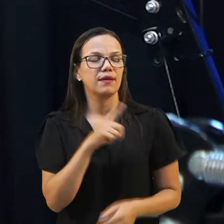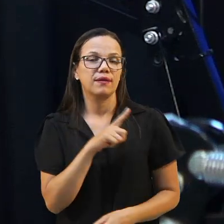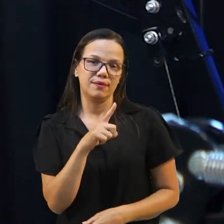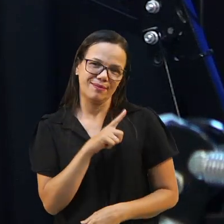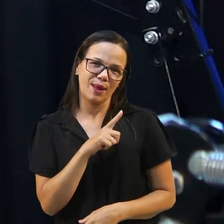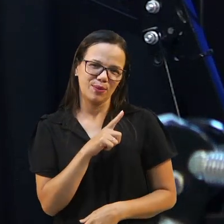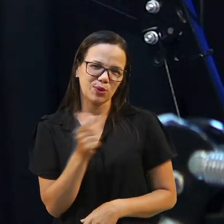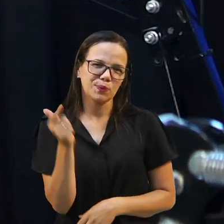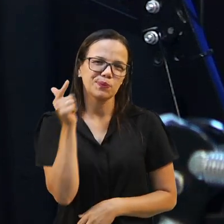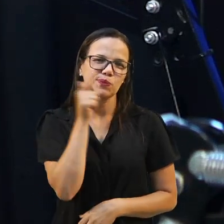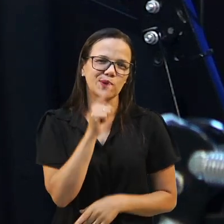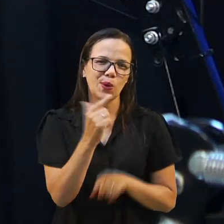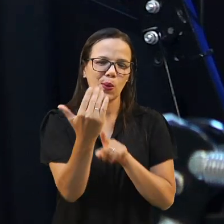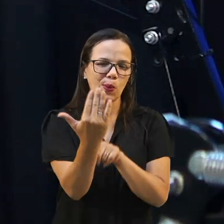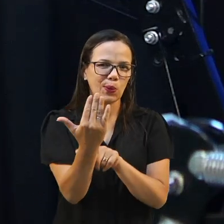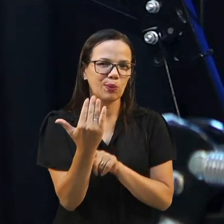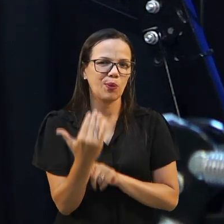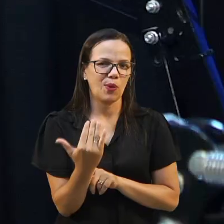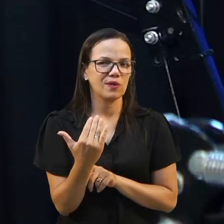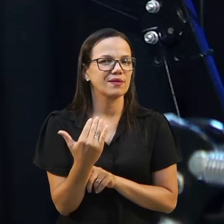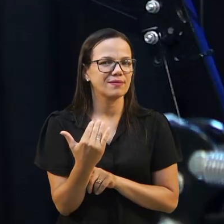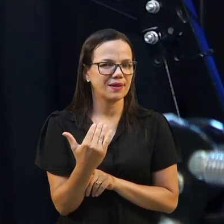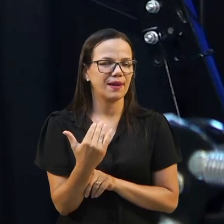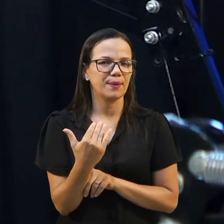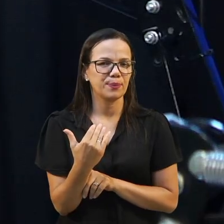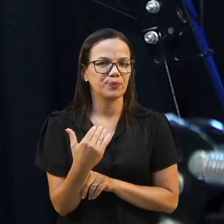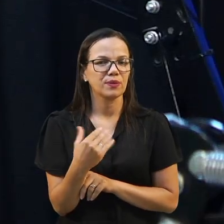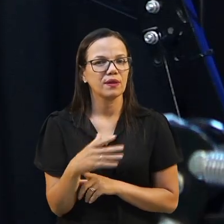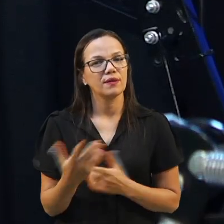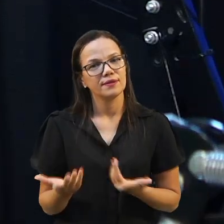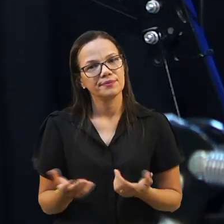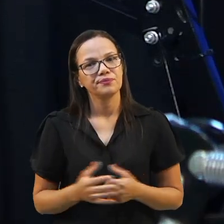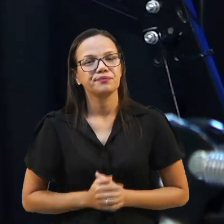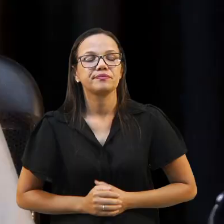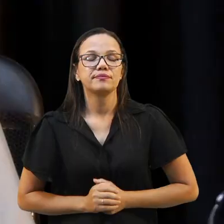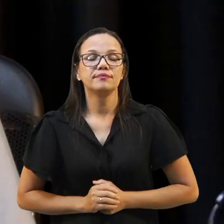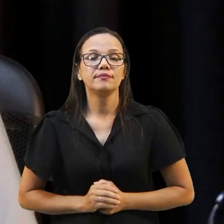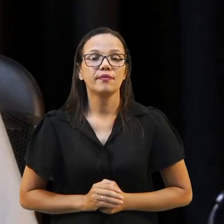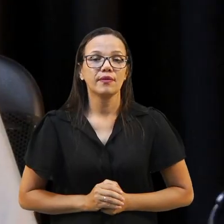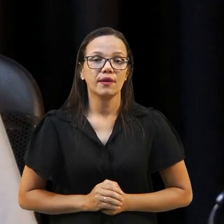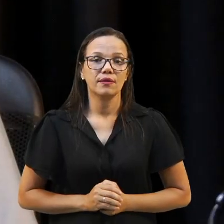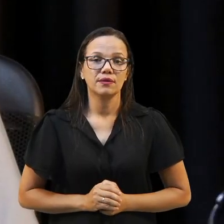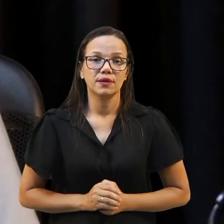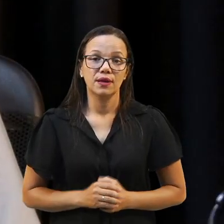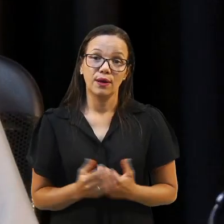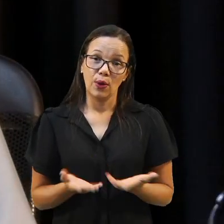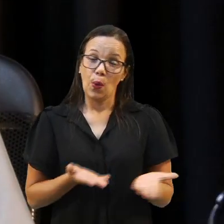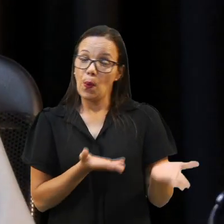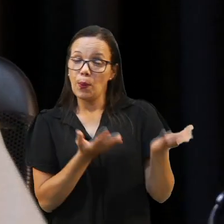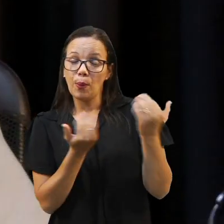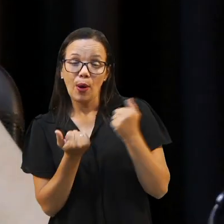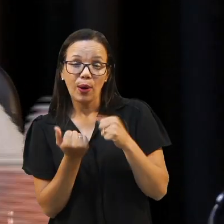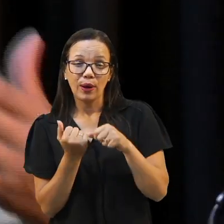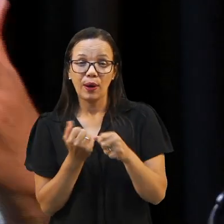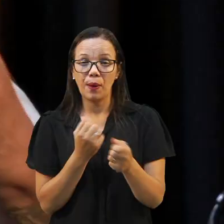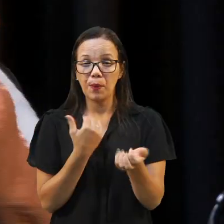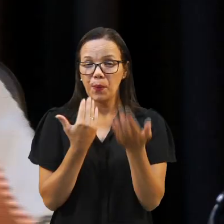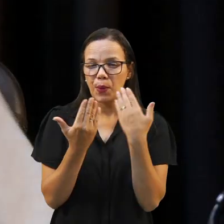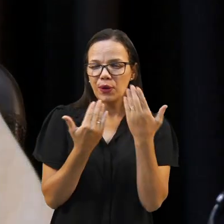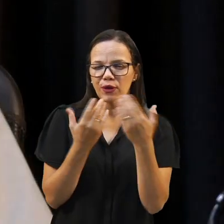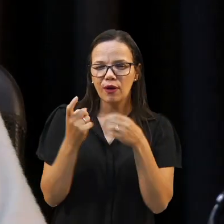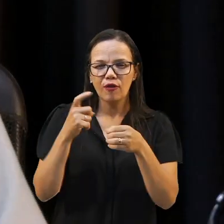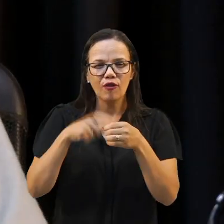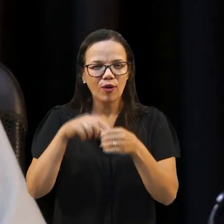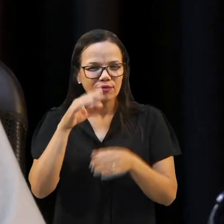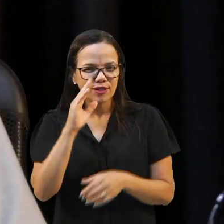conseguiram nos apresentar e conceder. O Bora Prosear volta daqui a pouquinho com